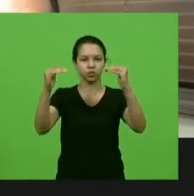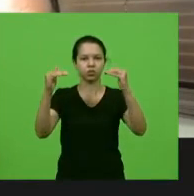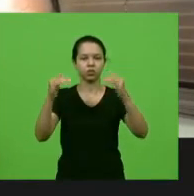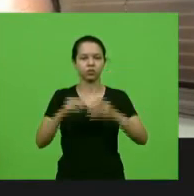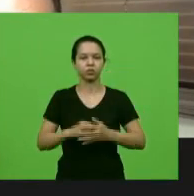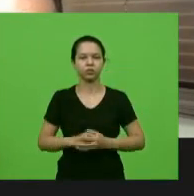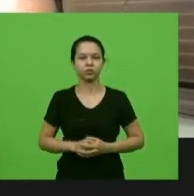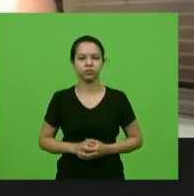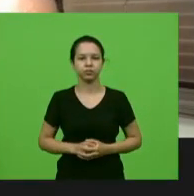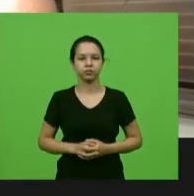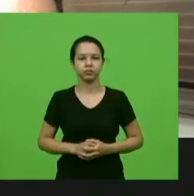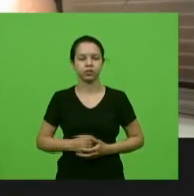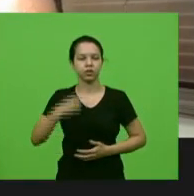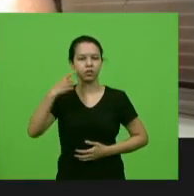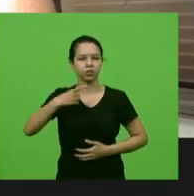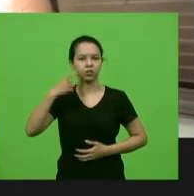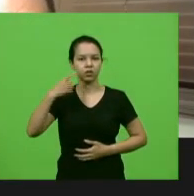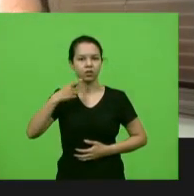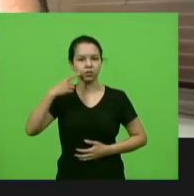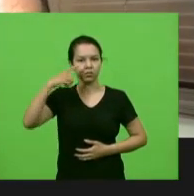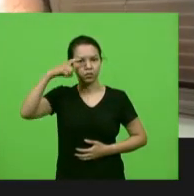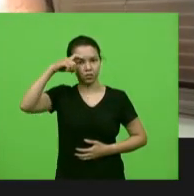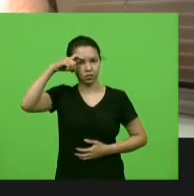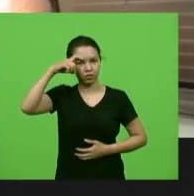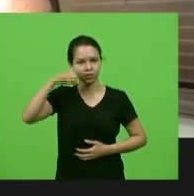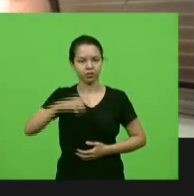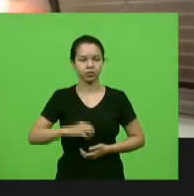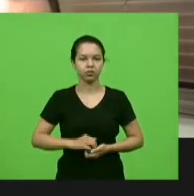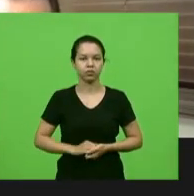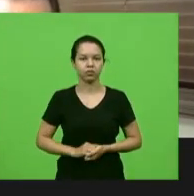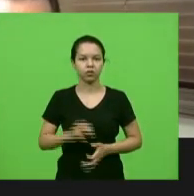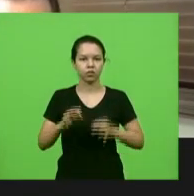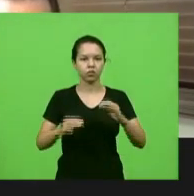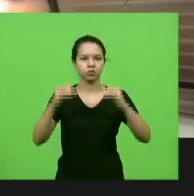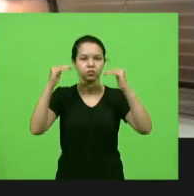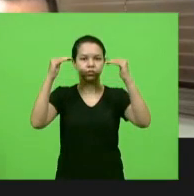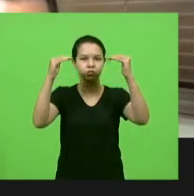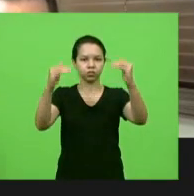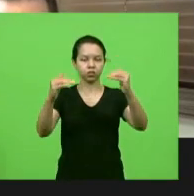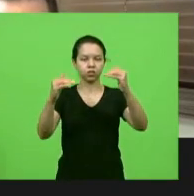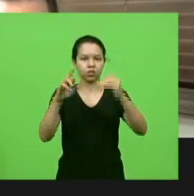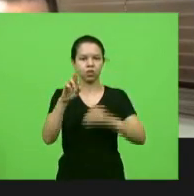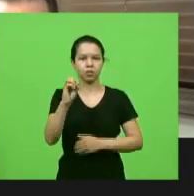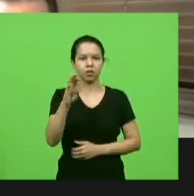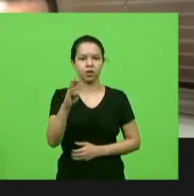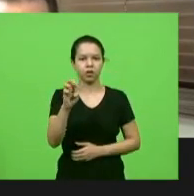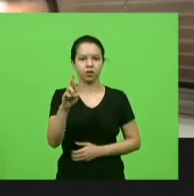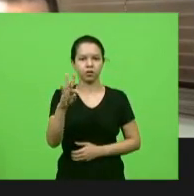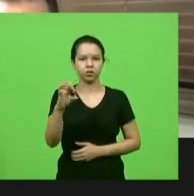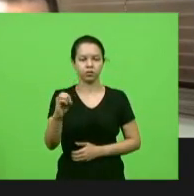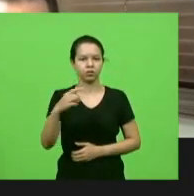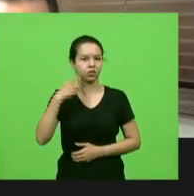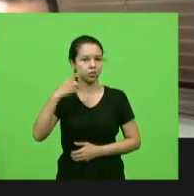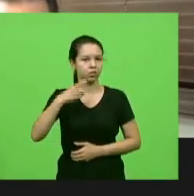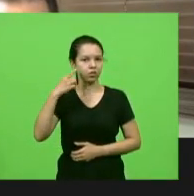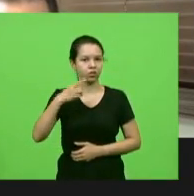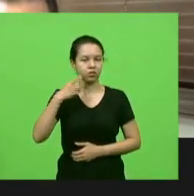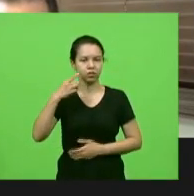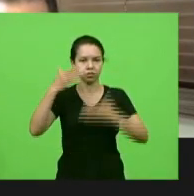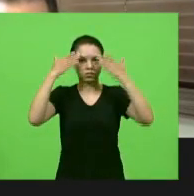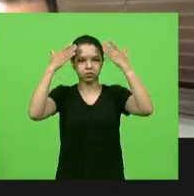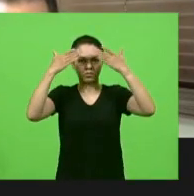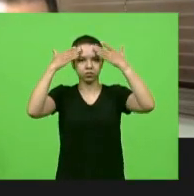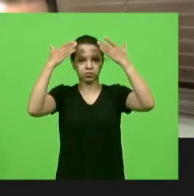desembargador, deputado Marcos Vieira, desembargador Roberto Lucas Pacheco, deputado José Milton